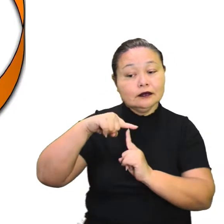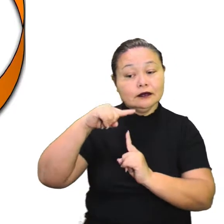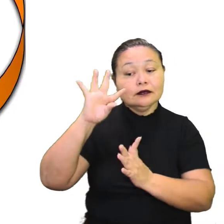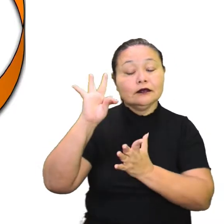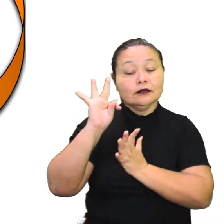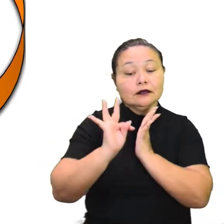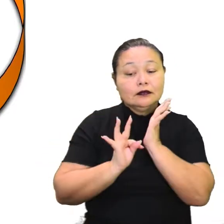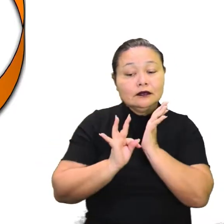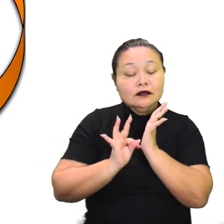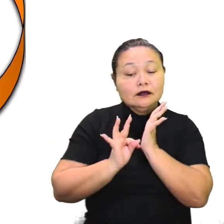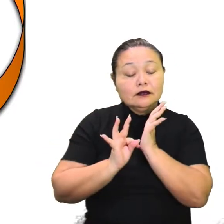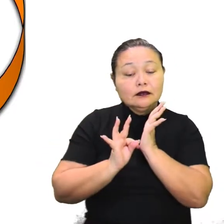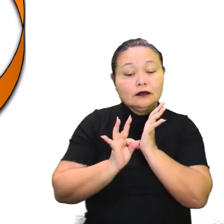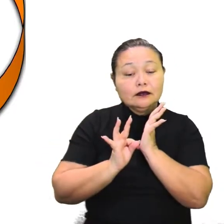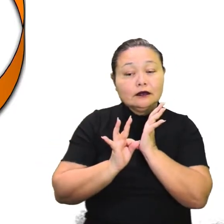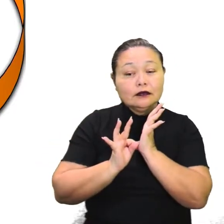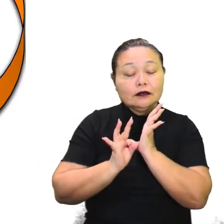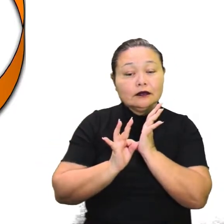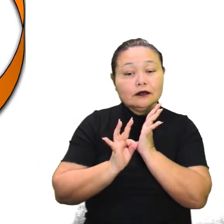tipologia textual.